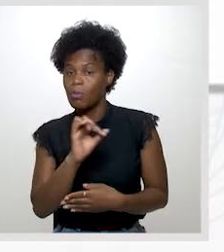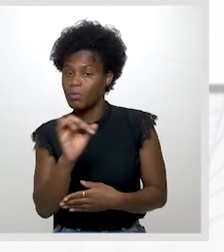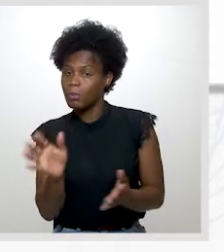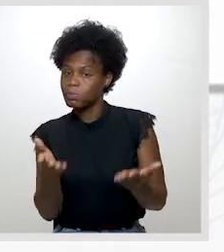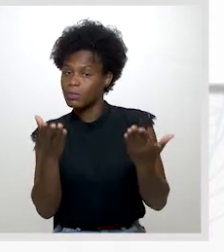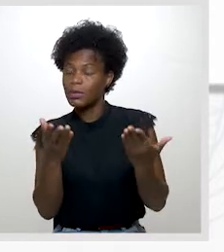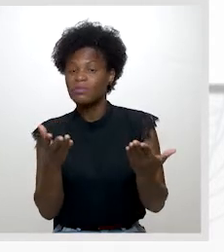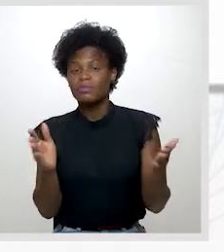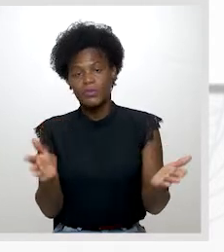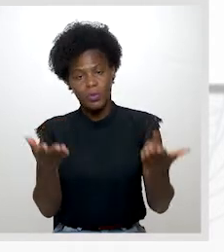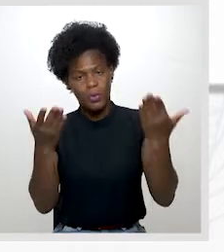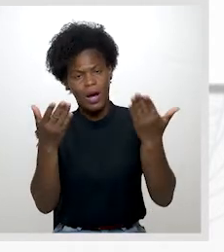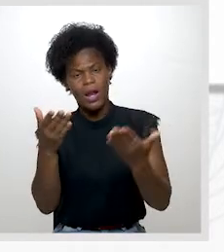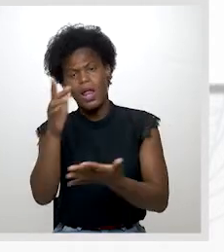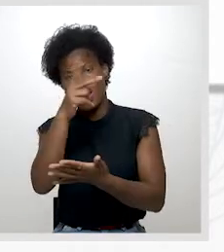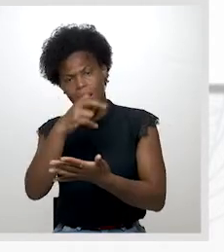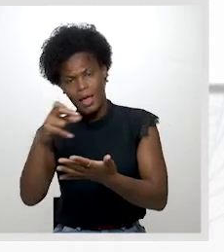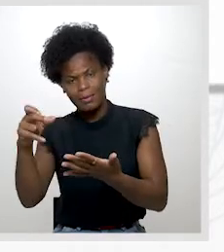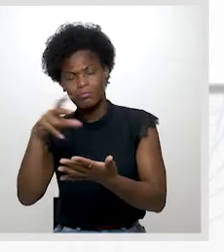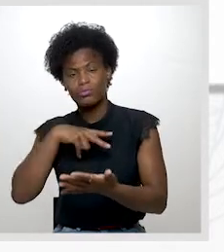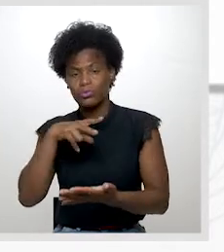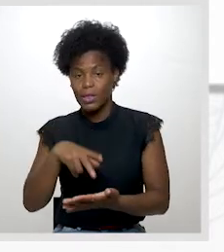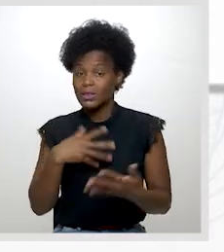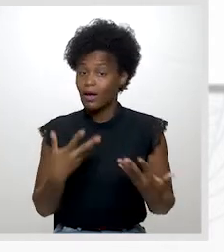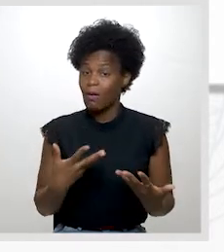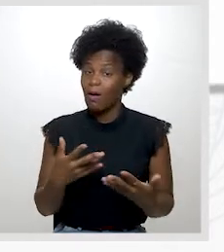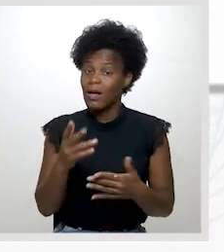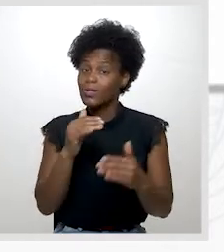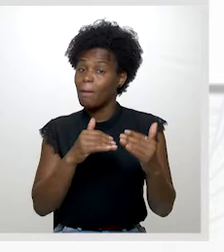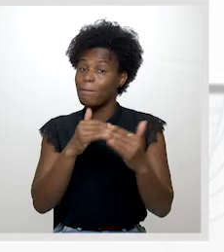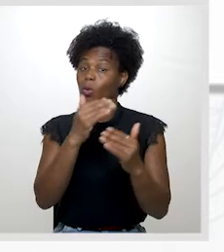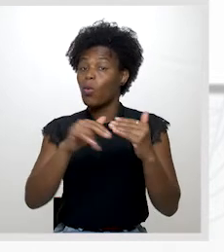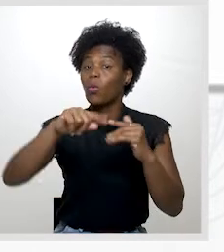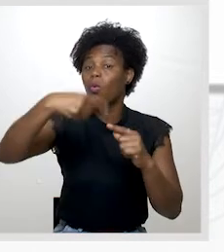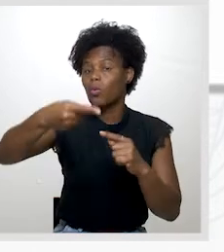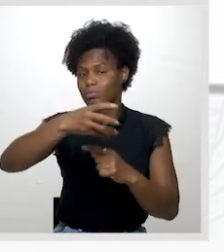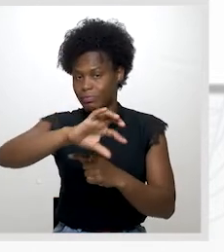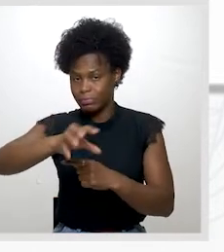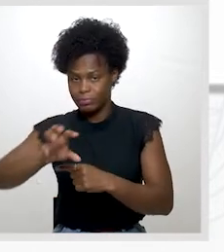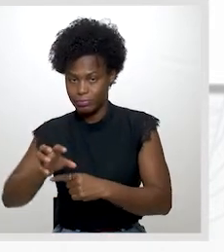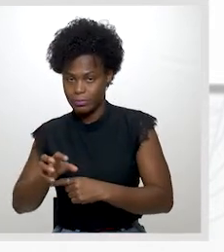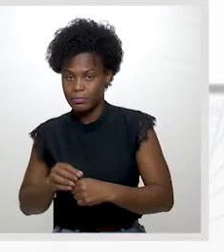nome, o prestígio das letras portuguesas contemporâneas além fronteiras.